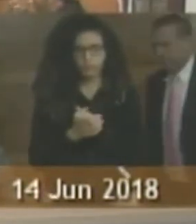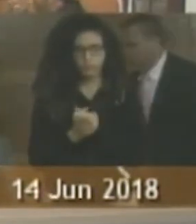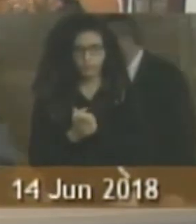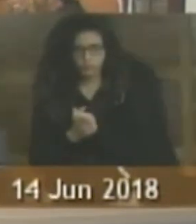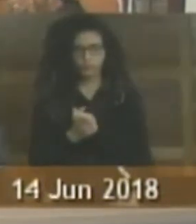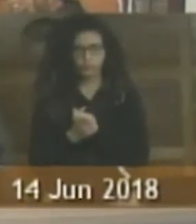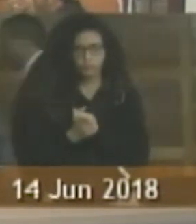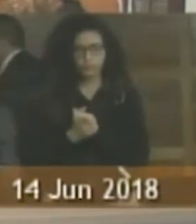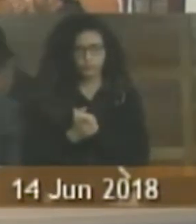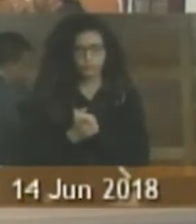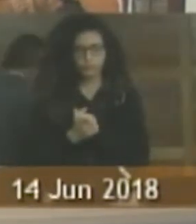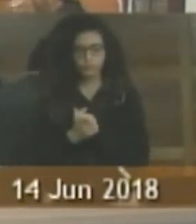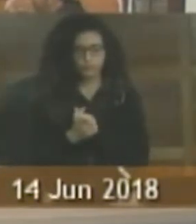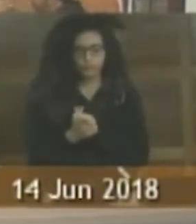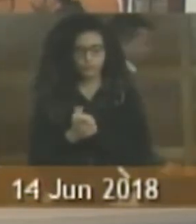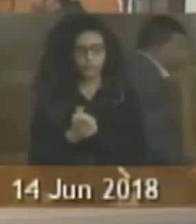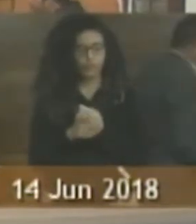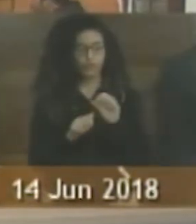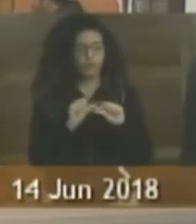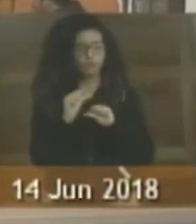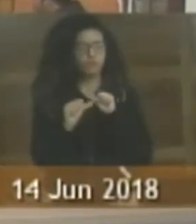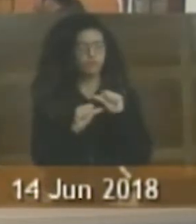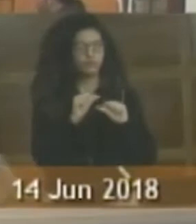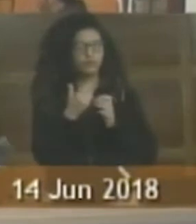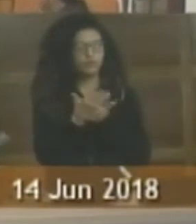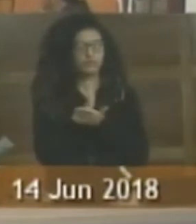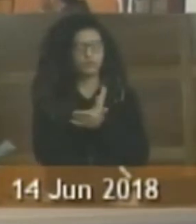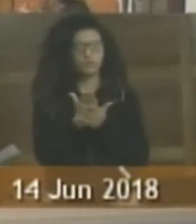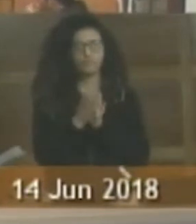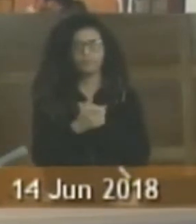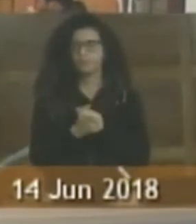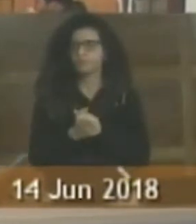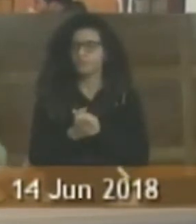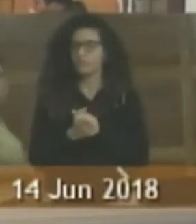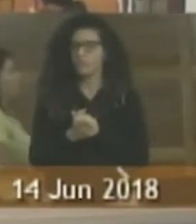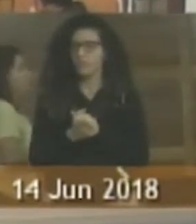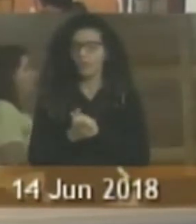1994, suas alterações e dá outras providências.